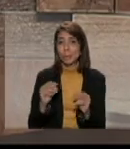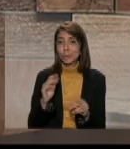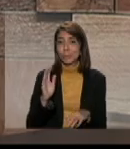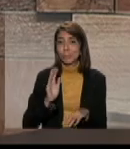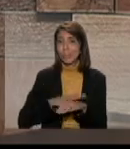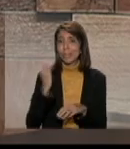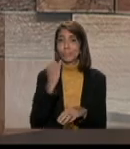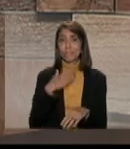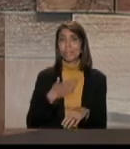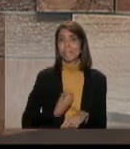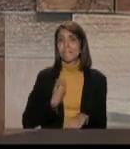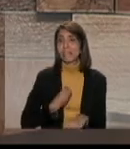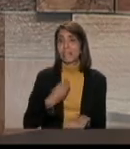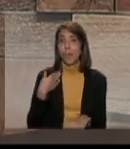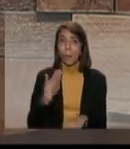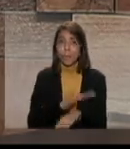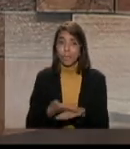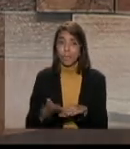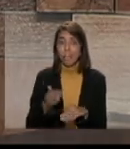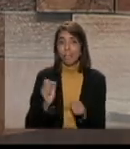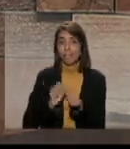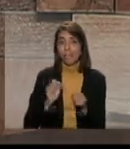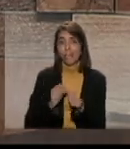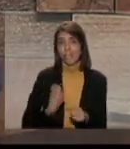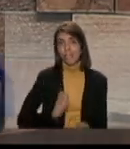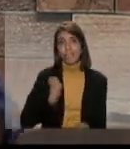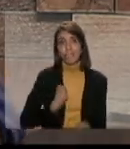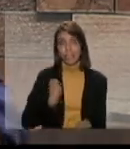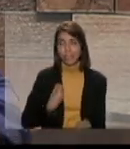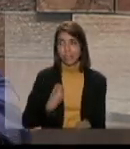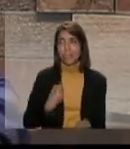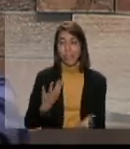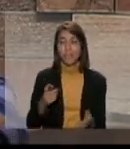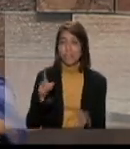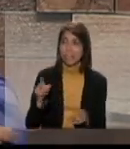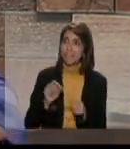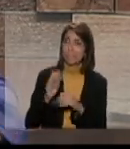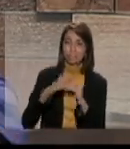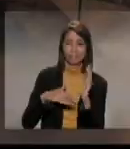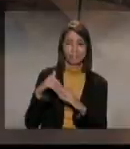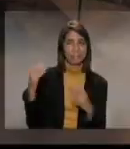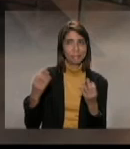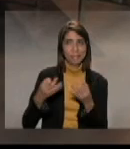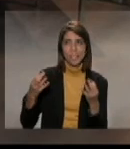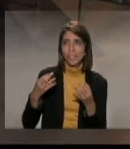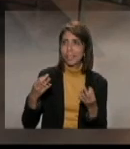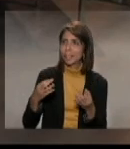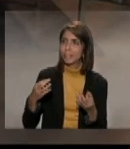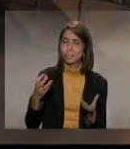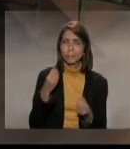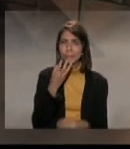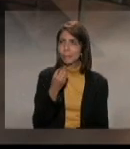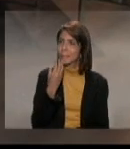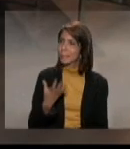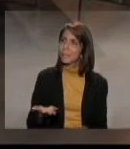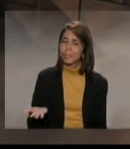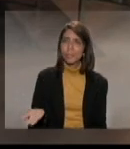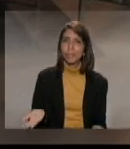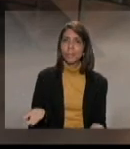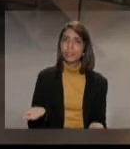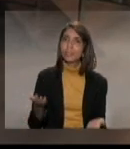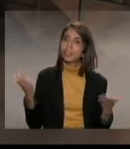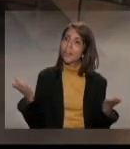tudo que eu sei fazer já a a equipe no final faz muito bem feito é